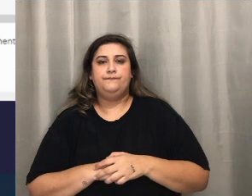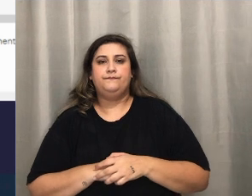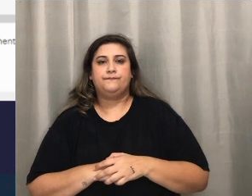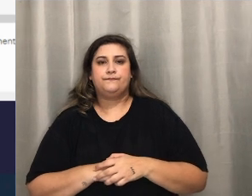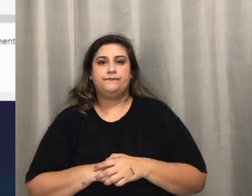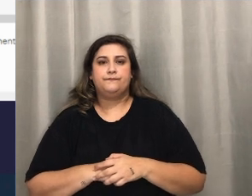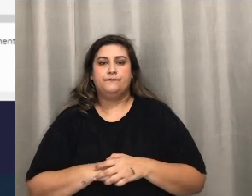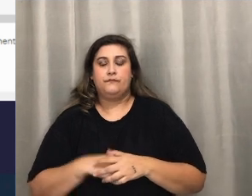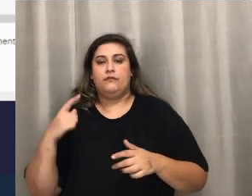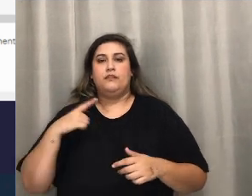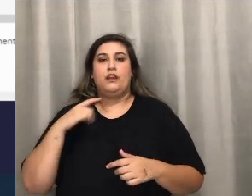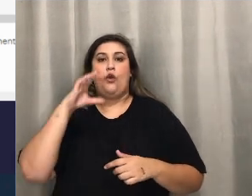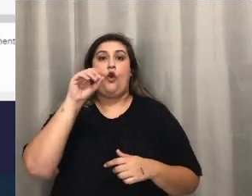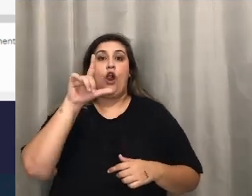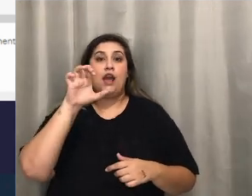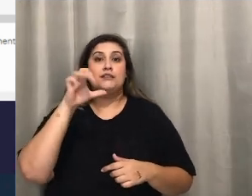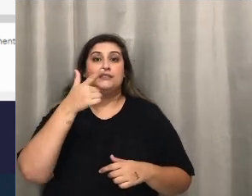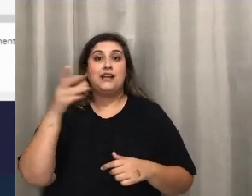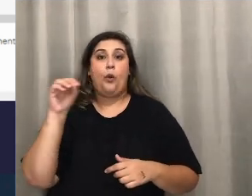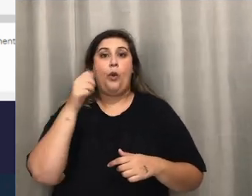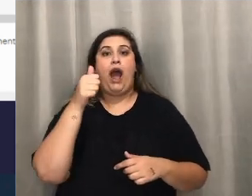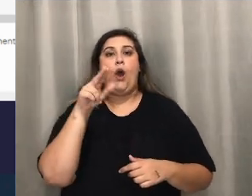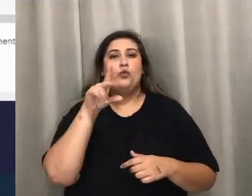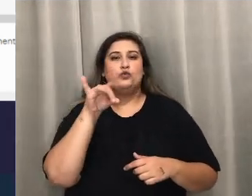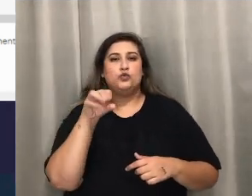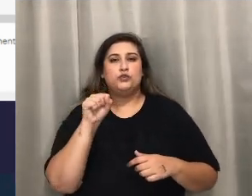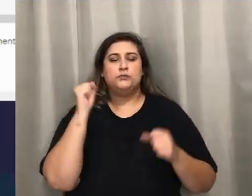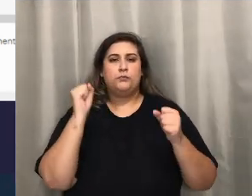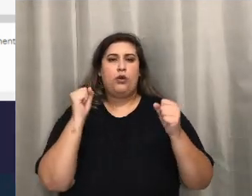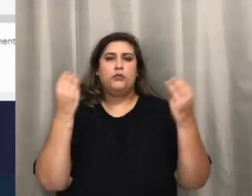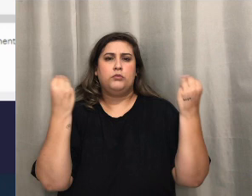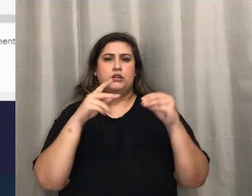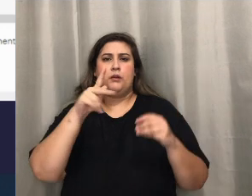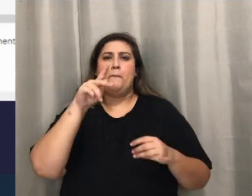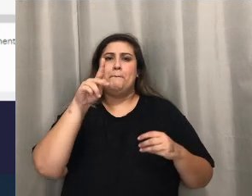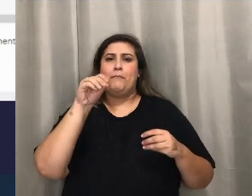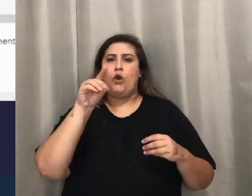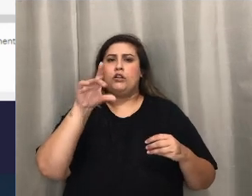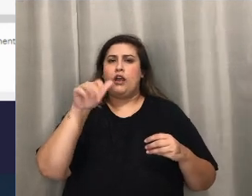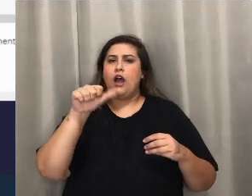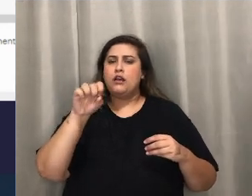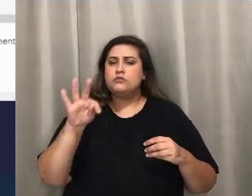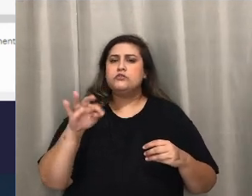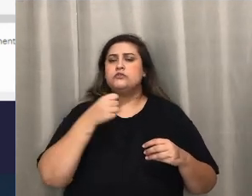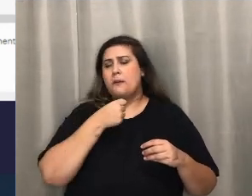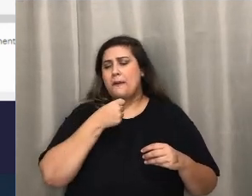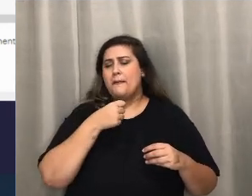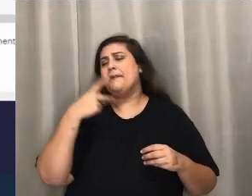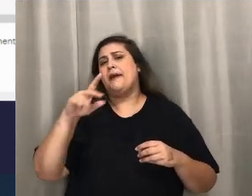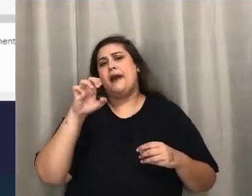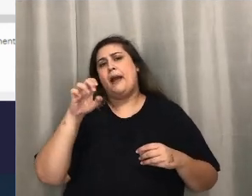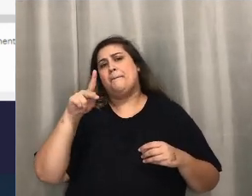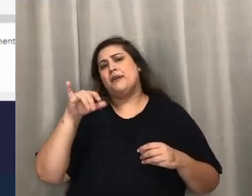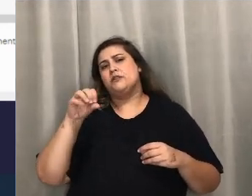Fica uma coleção de áudios que você pode incluir em seu podcast, em seu episódio. Você pode ainda gravar o início e o final dos